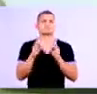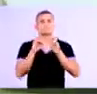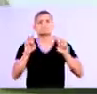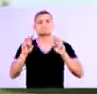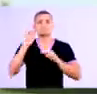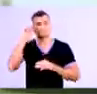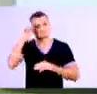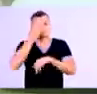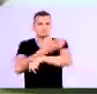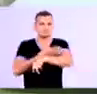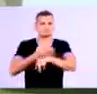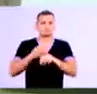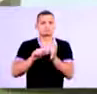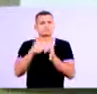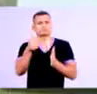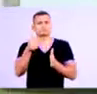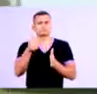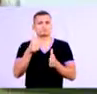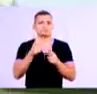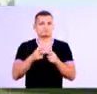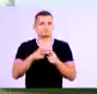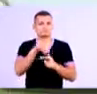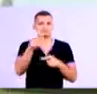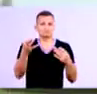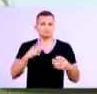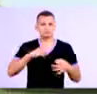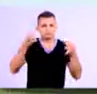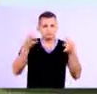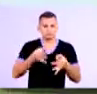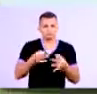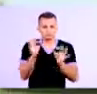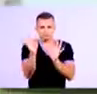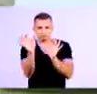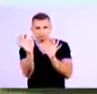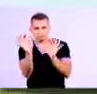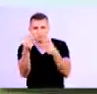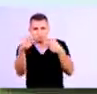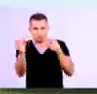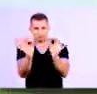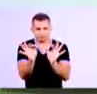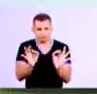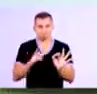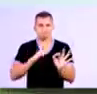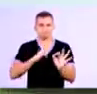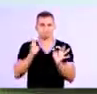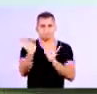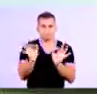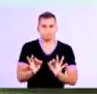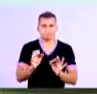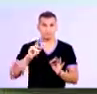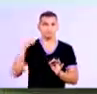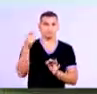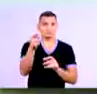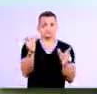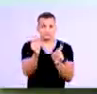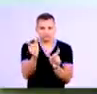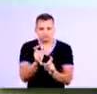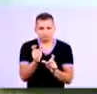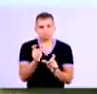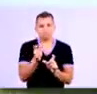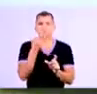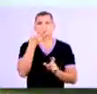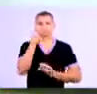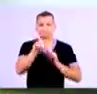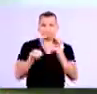ter a certeza de que os elementos estão bem distribuídos, estão organizados. Depois você define a estrutura do teu site com